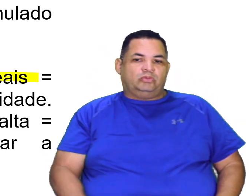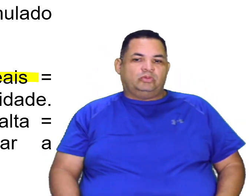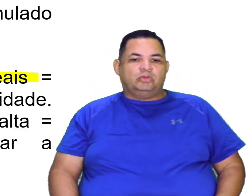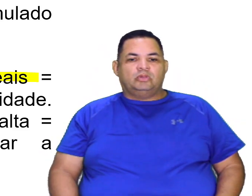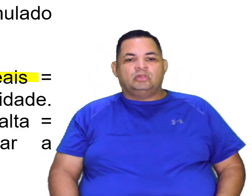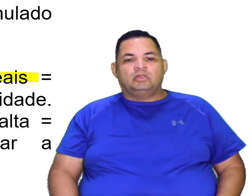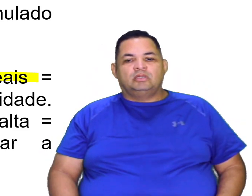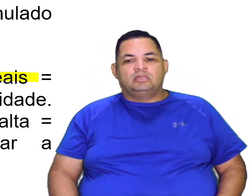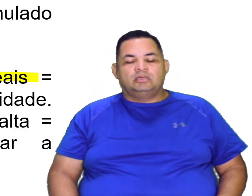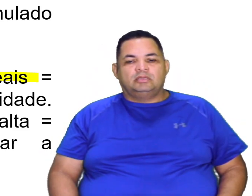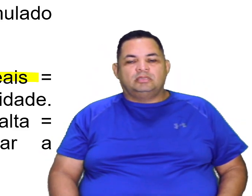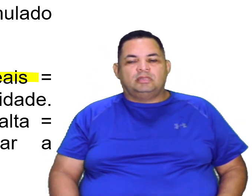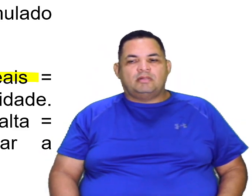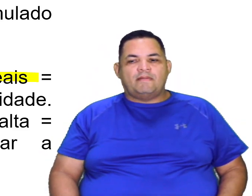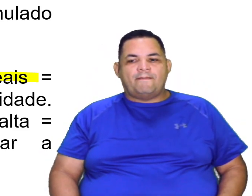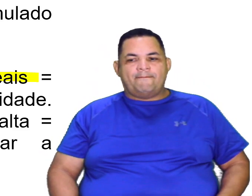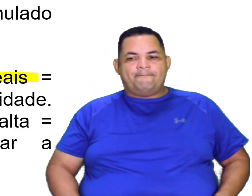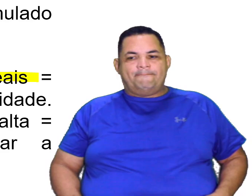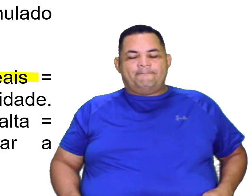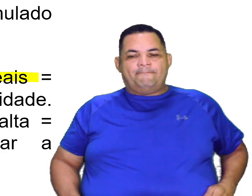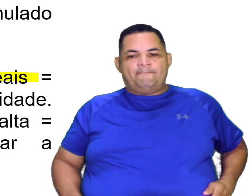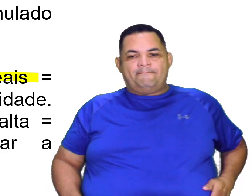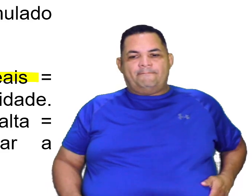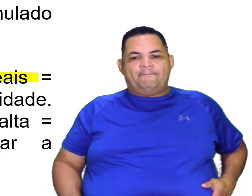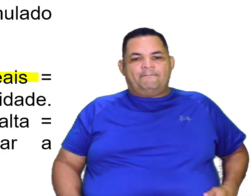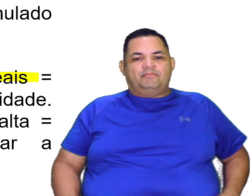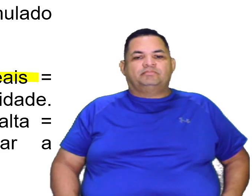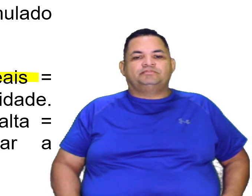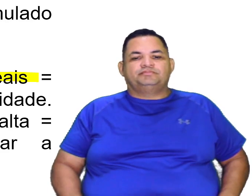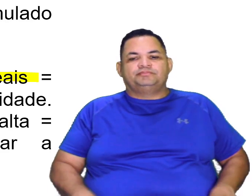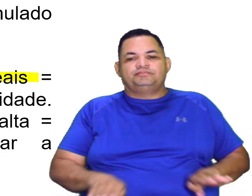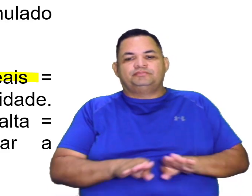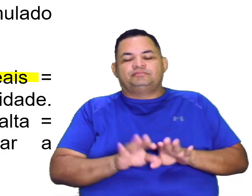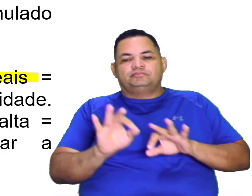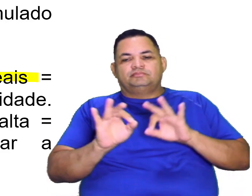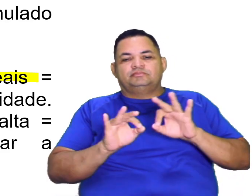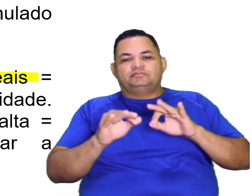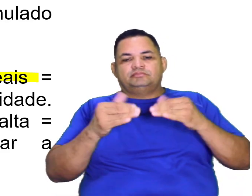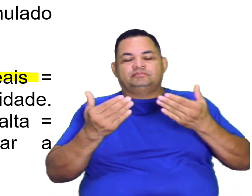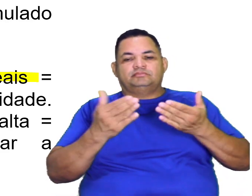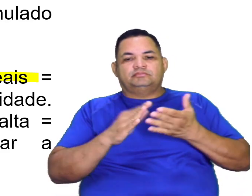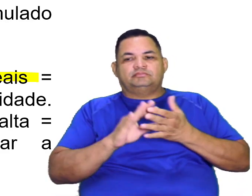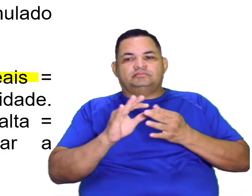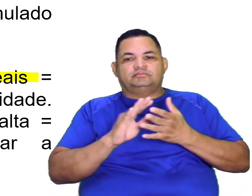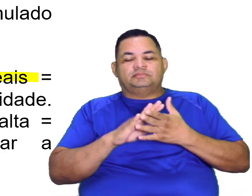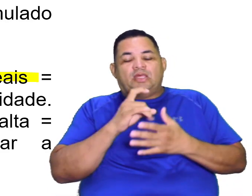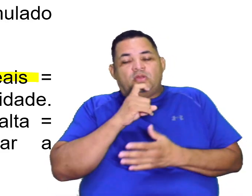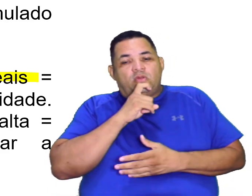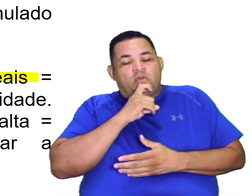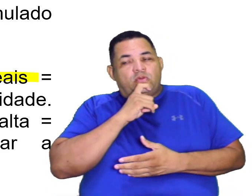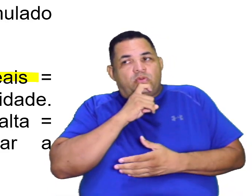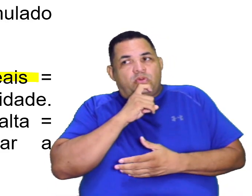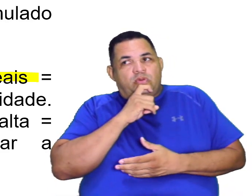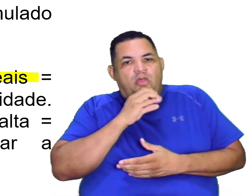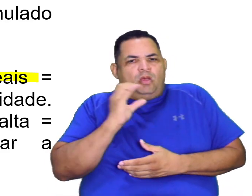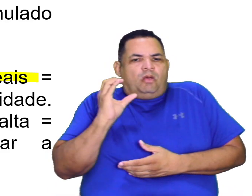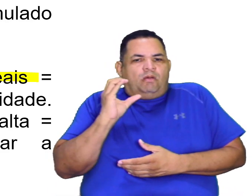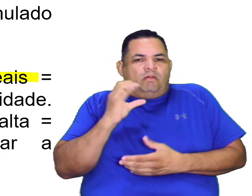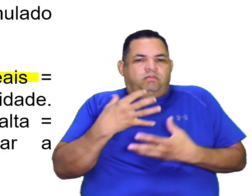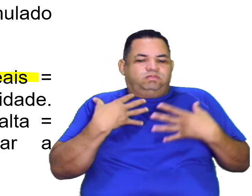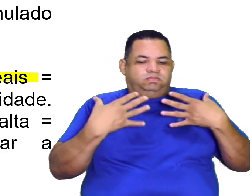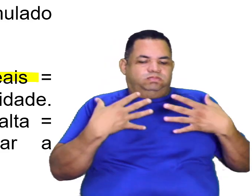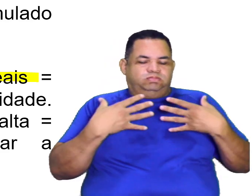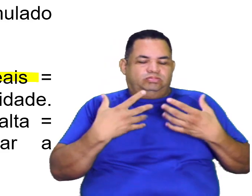altitude, né? Isso aí vai aumentar aí a intensidade. Então, se está muito frio ou muito quente, eu tenho